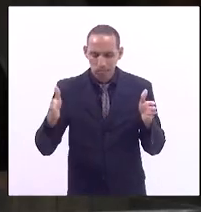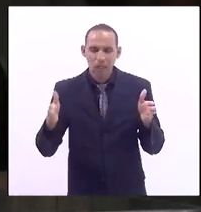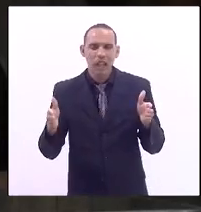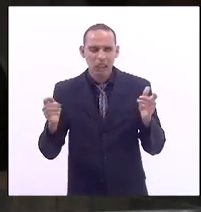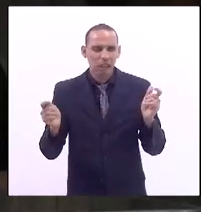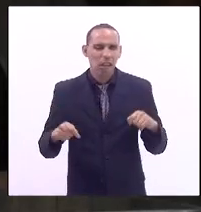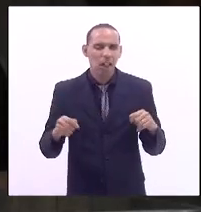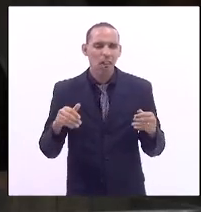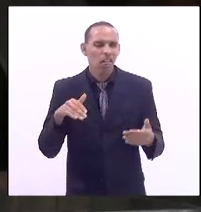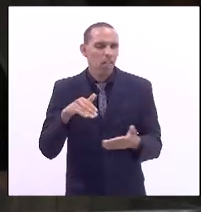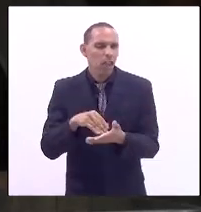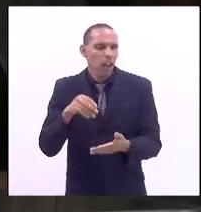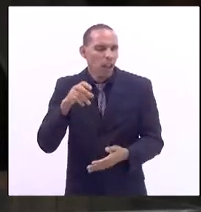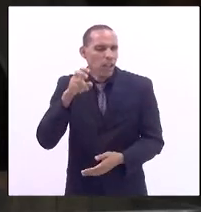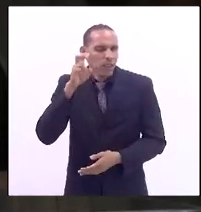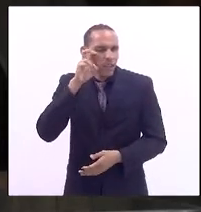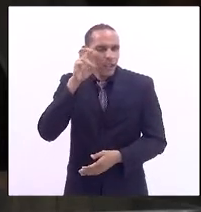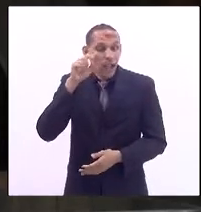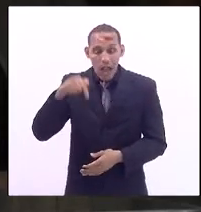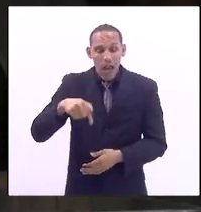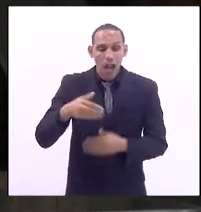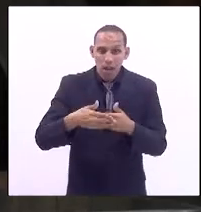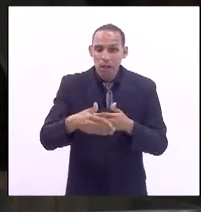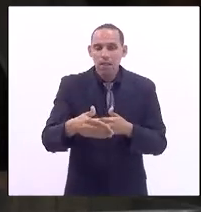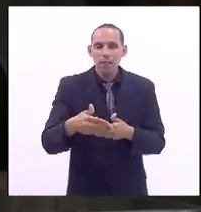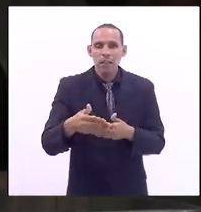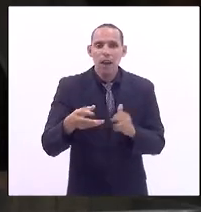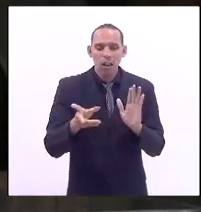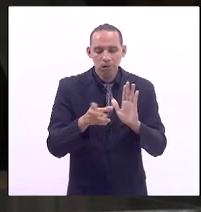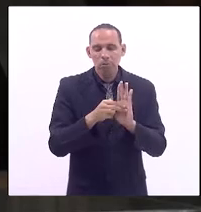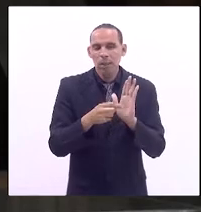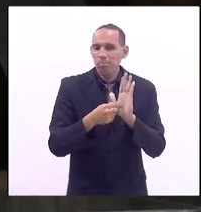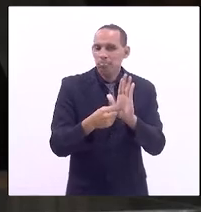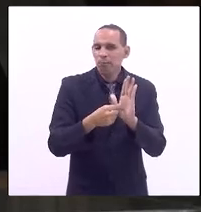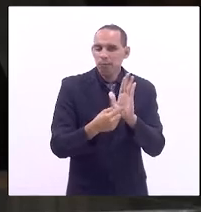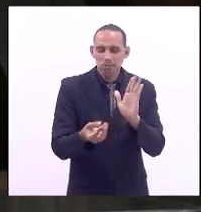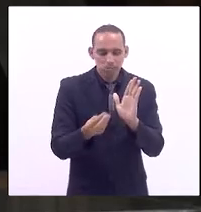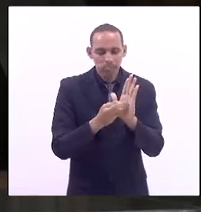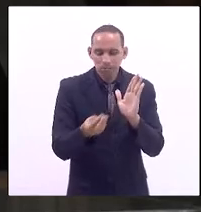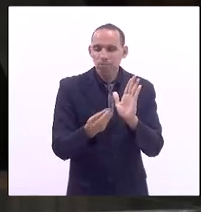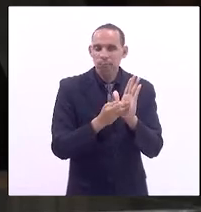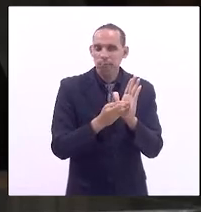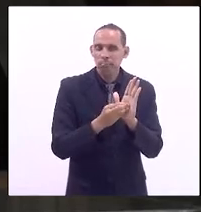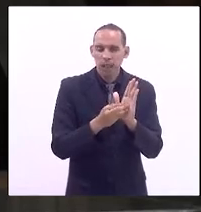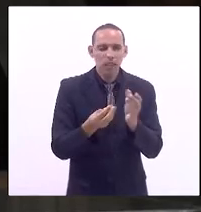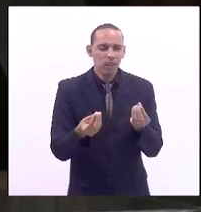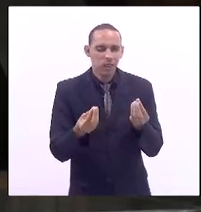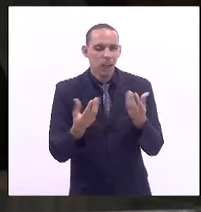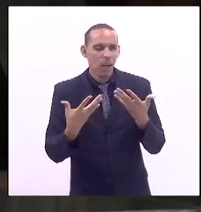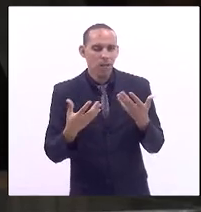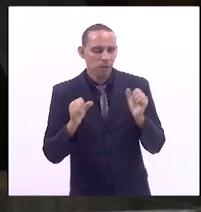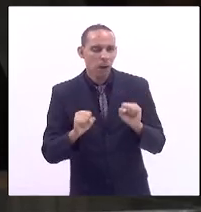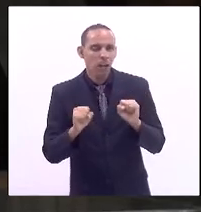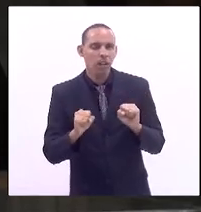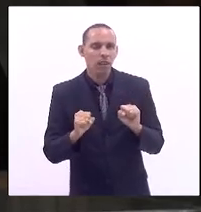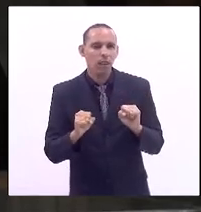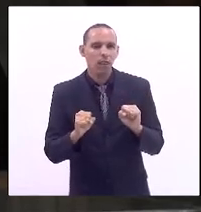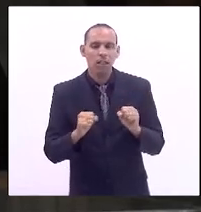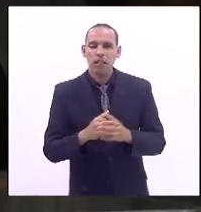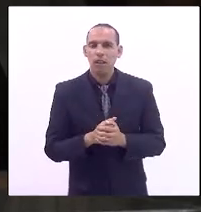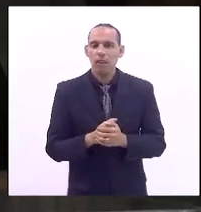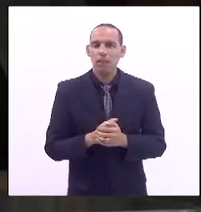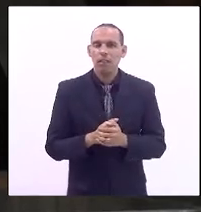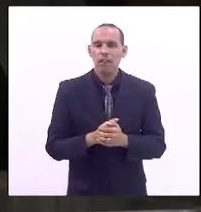até a próxima quinta-feira desta semana para apresentar emendas 10 projeto vossa excelência fizer assim conceder essa possibilidade